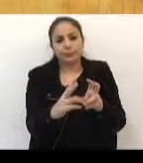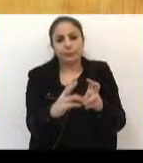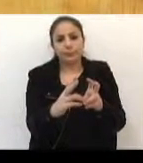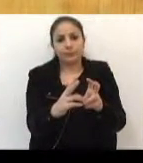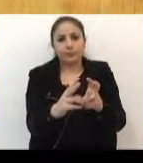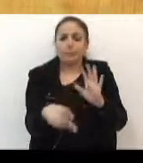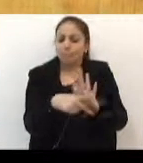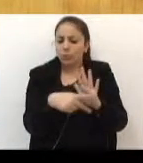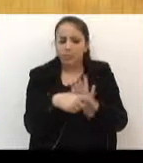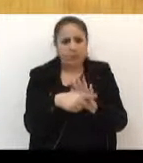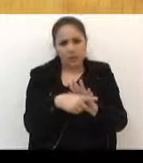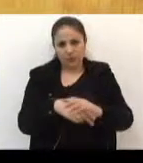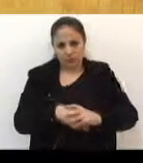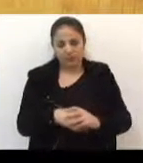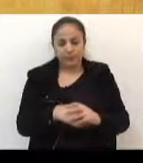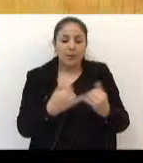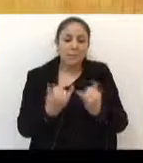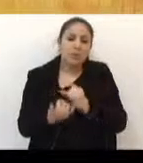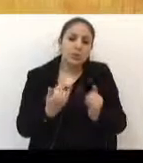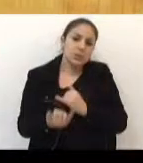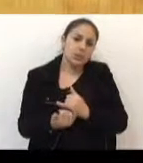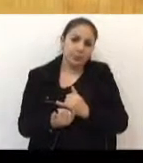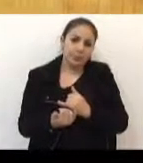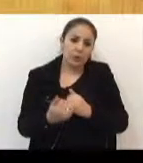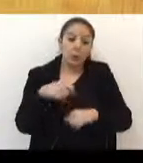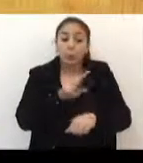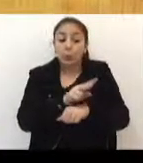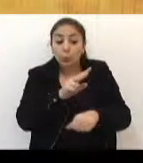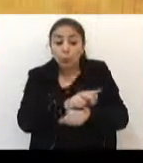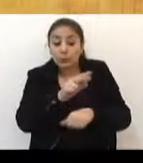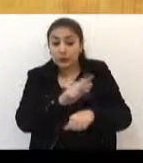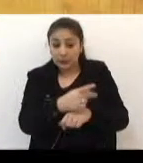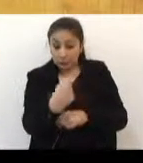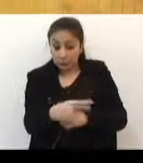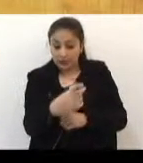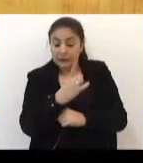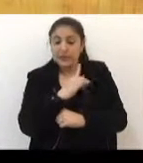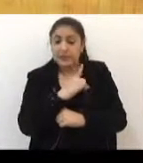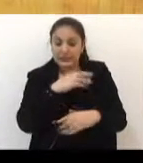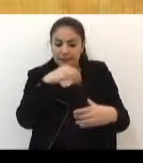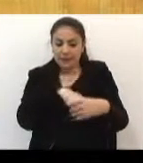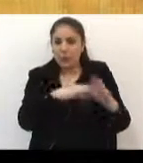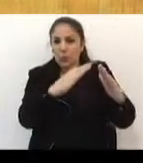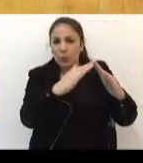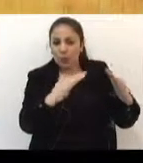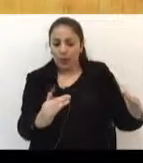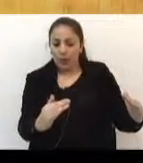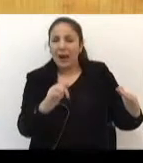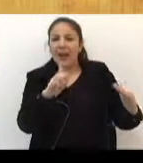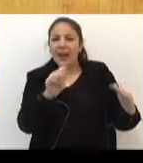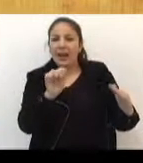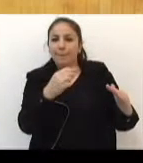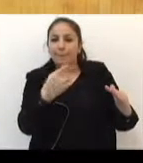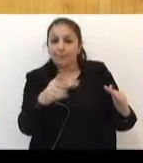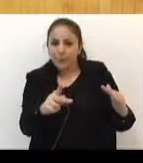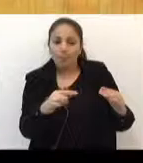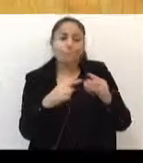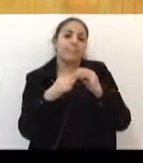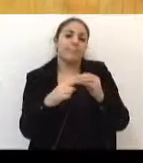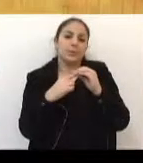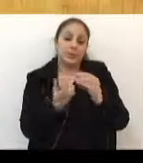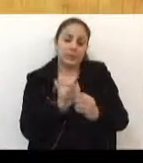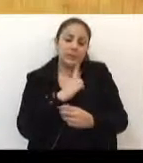da propriedade, né? Então o cuidado que se tem nos galpões, principalmente ele serve